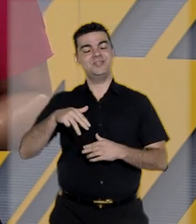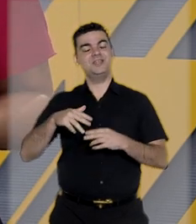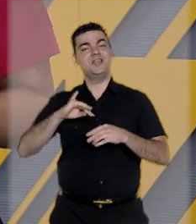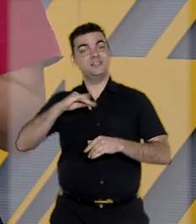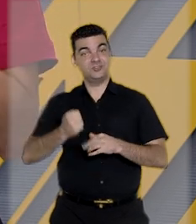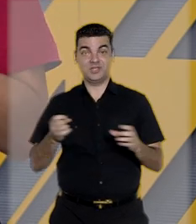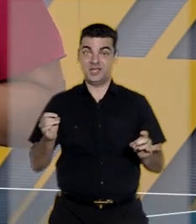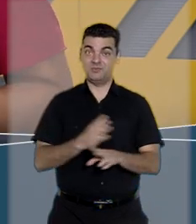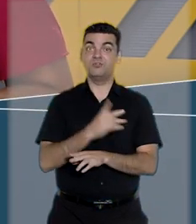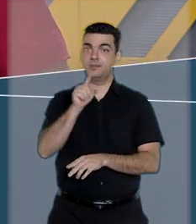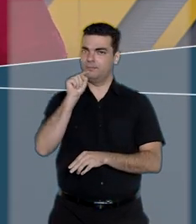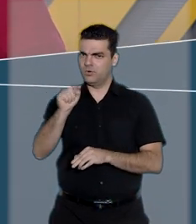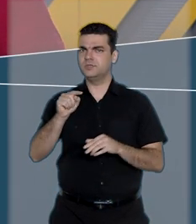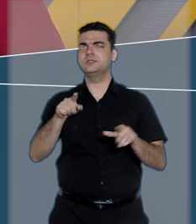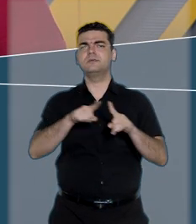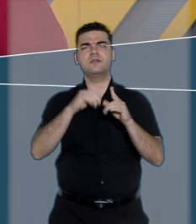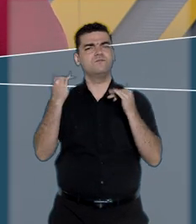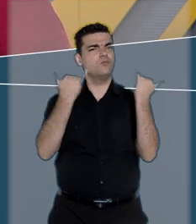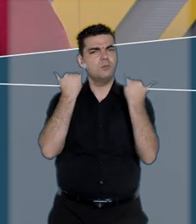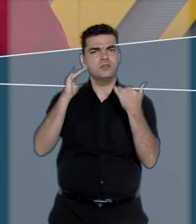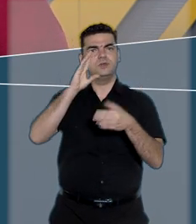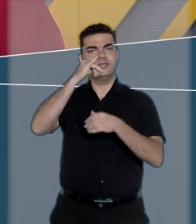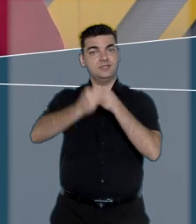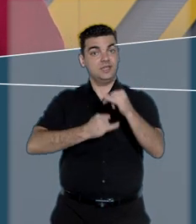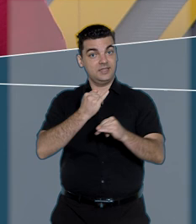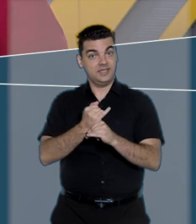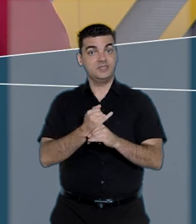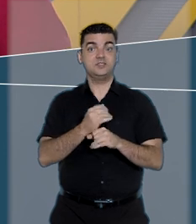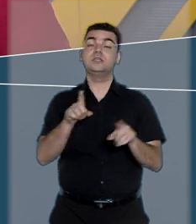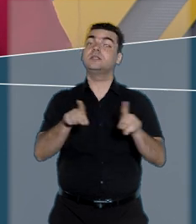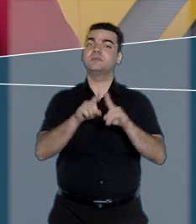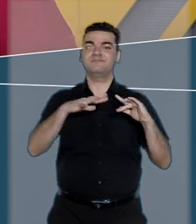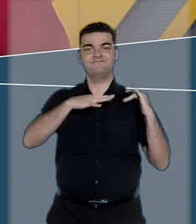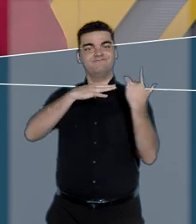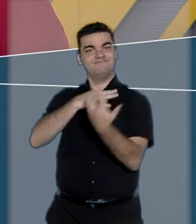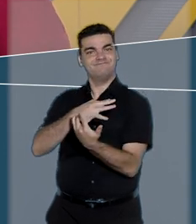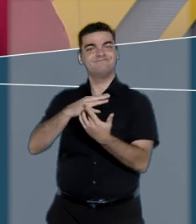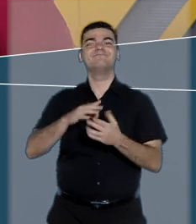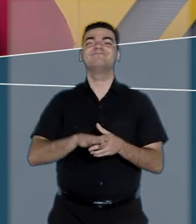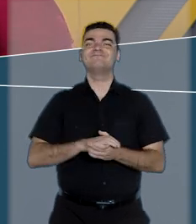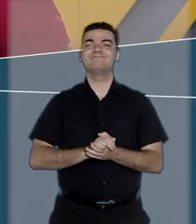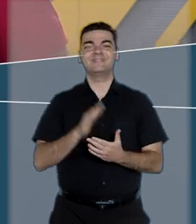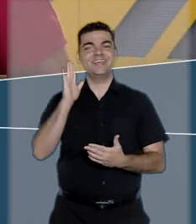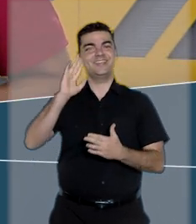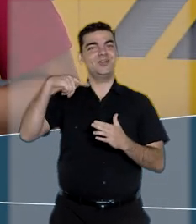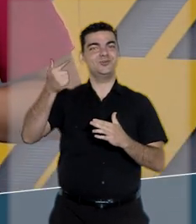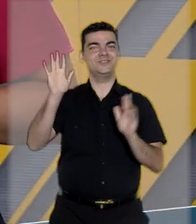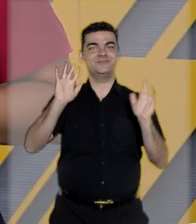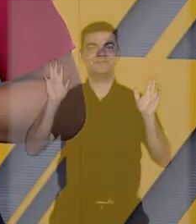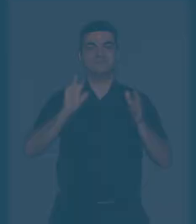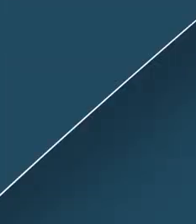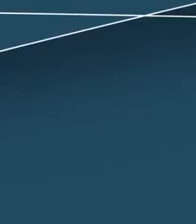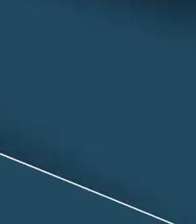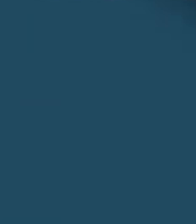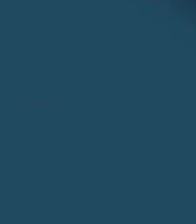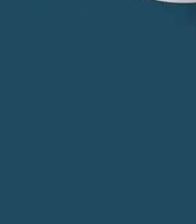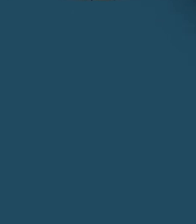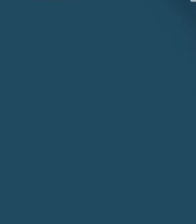por aqui. Você confere outras notícias no site do Tribunal e nas nossas redes sociais. Até a próxima!